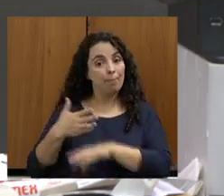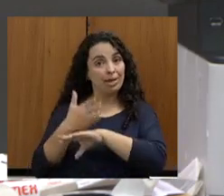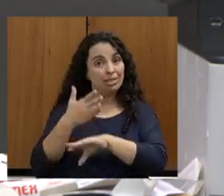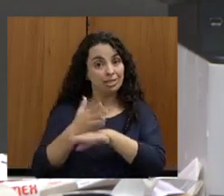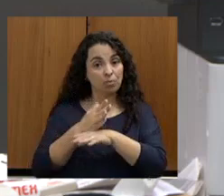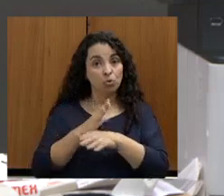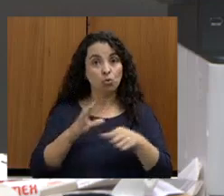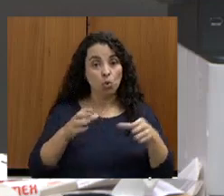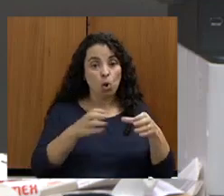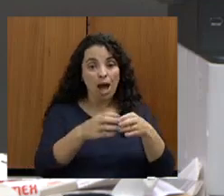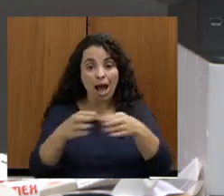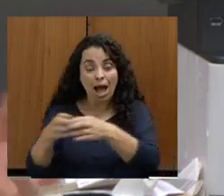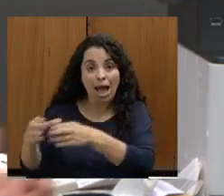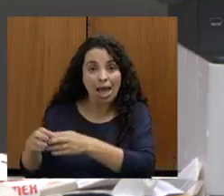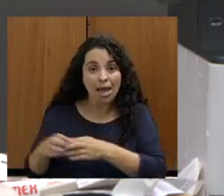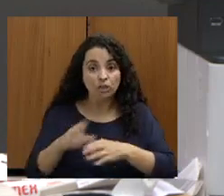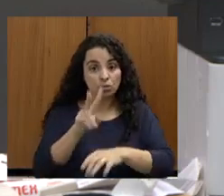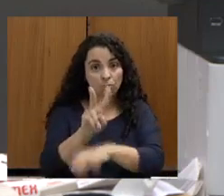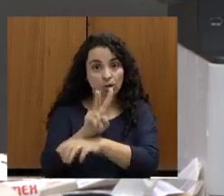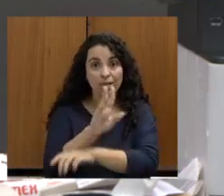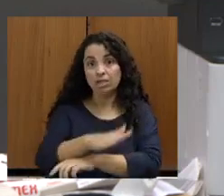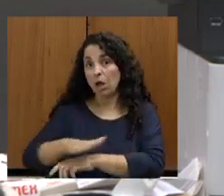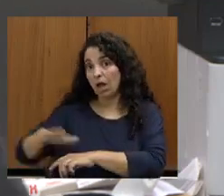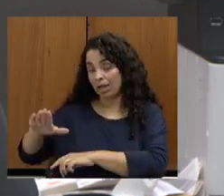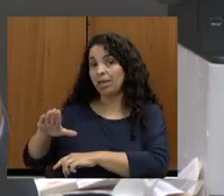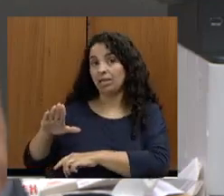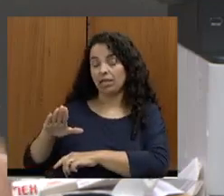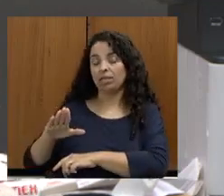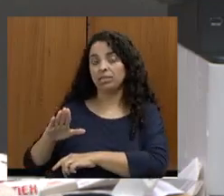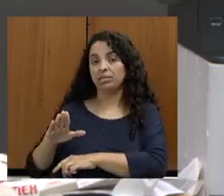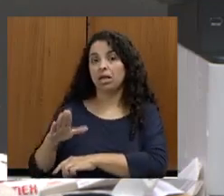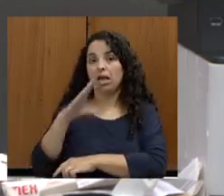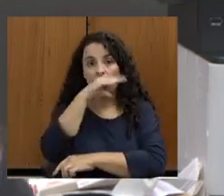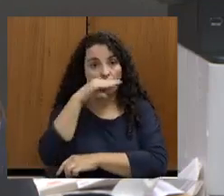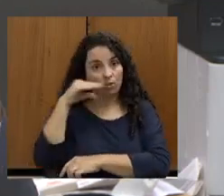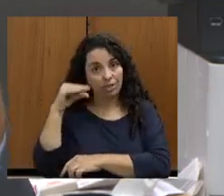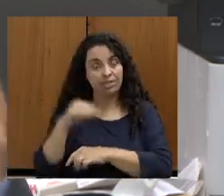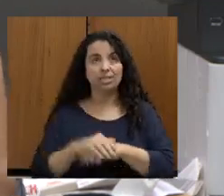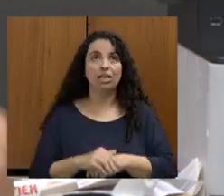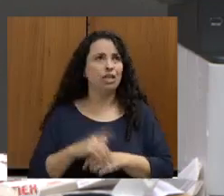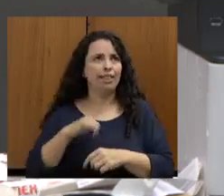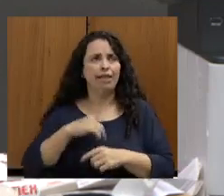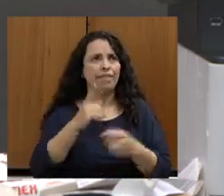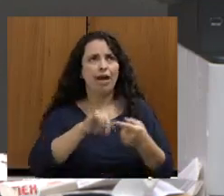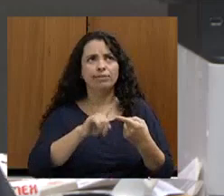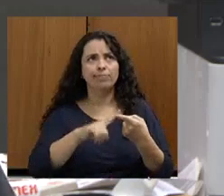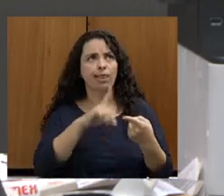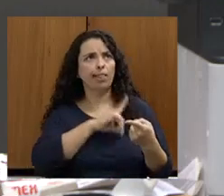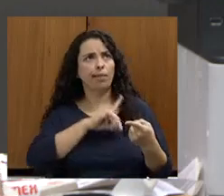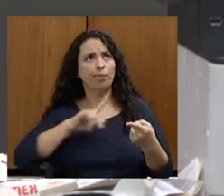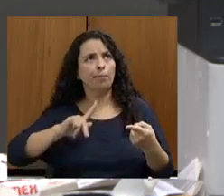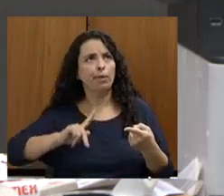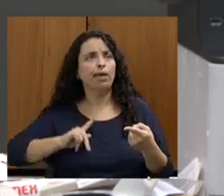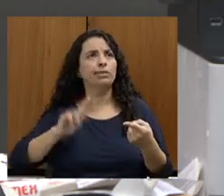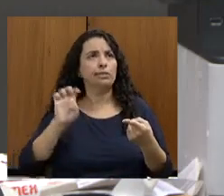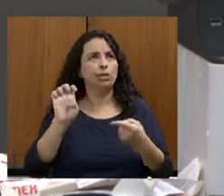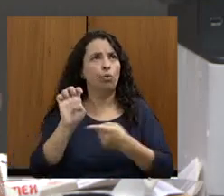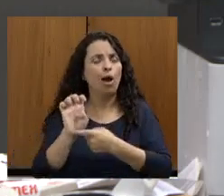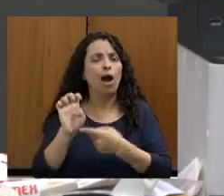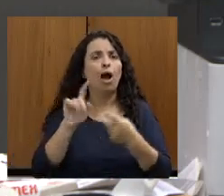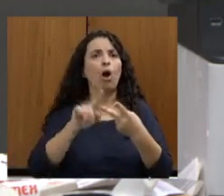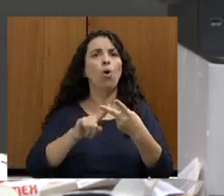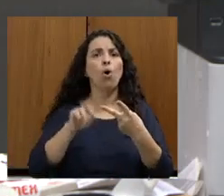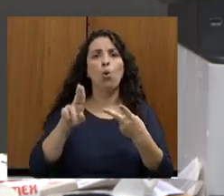hoje em dia que envolve vários atores, então, Defensoria Pública Estadual, Defensoria Pública da União, Ministério Público,